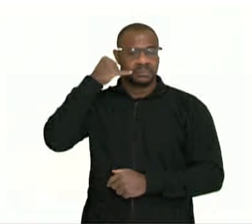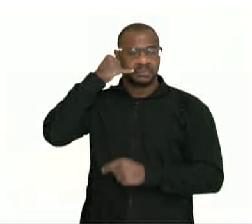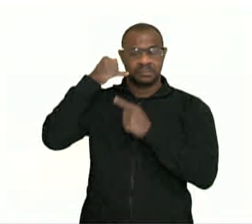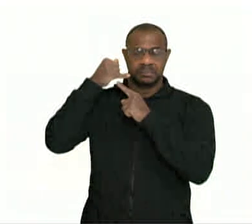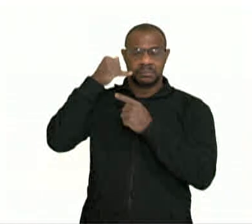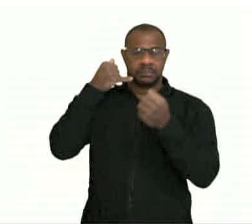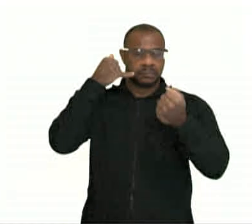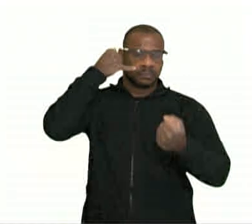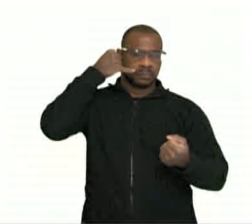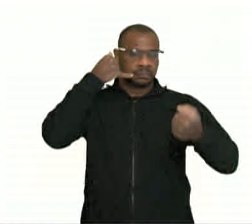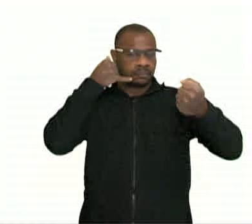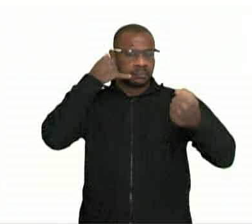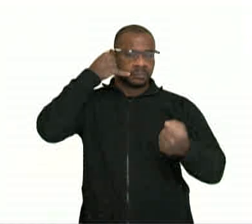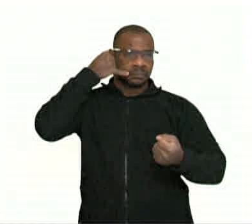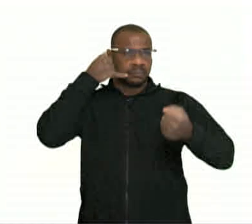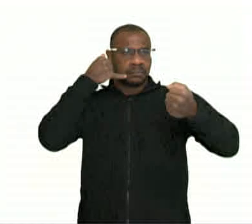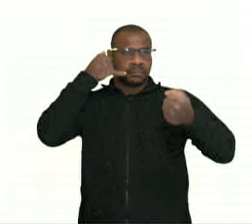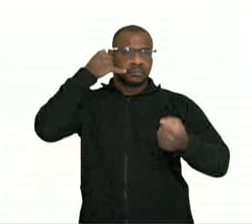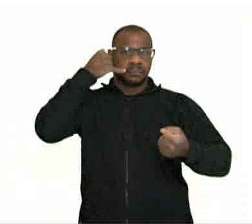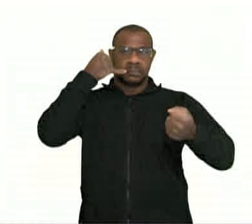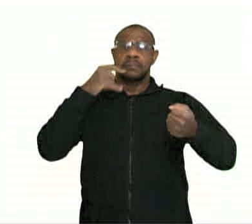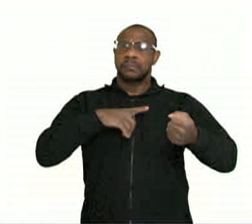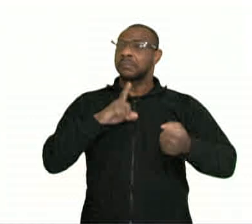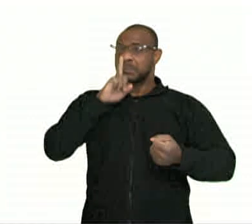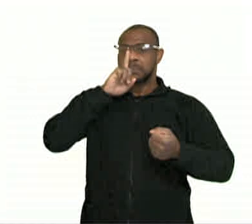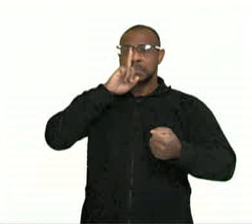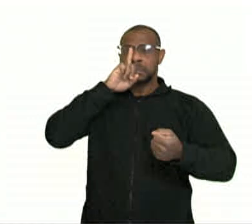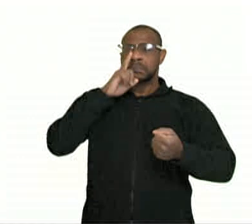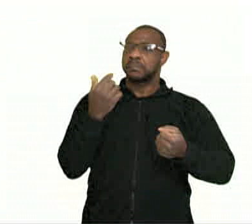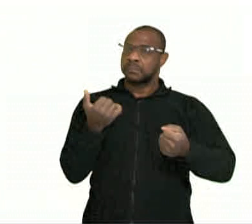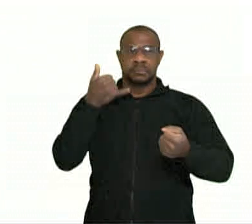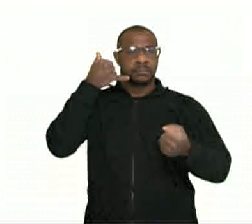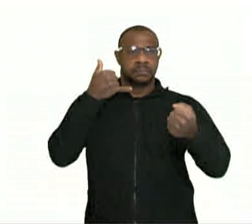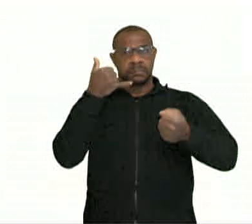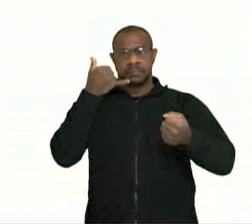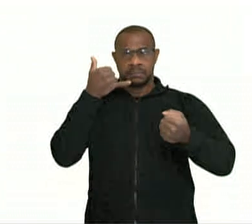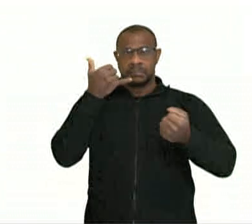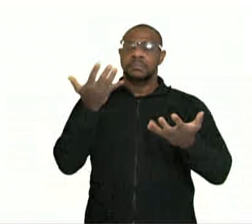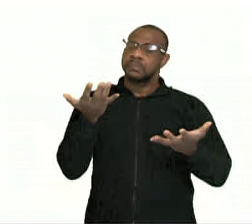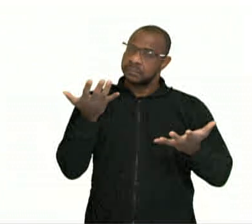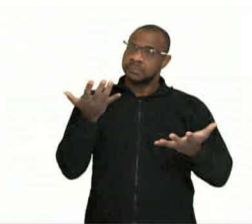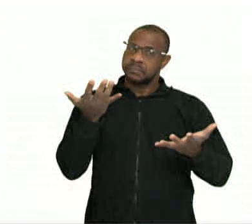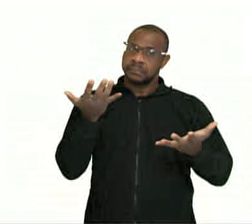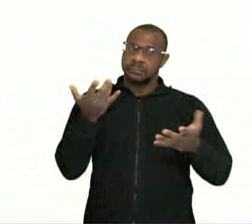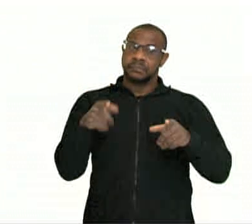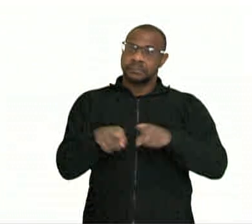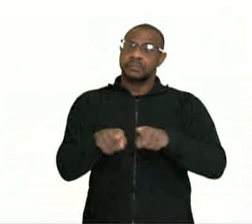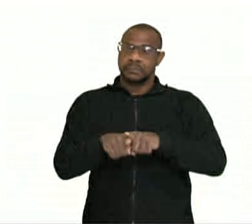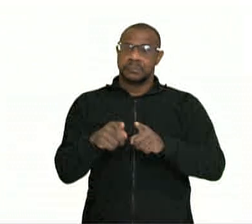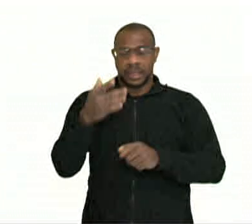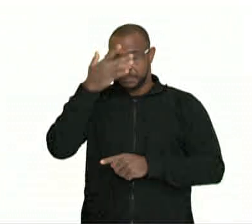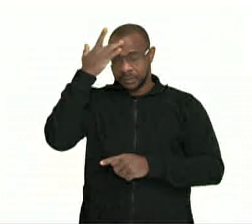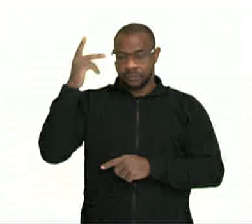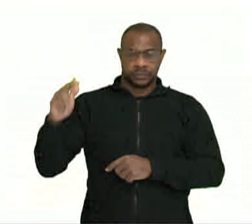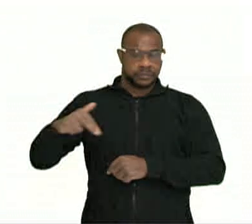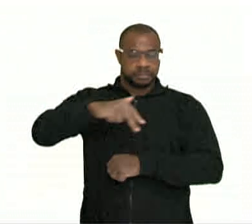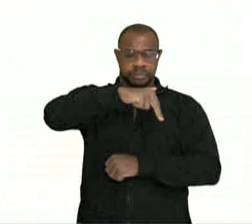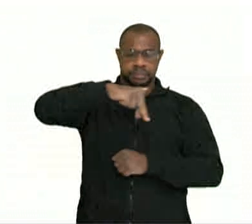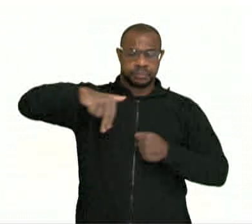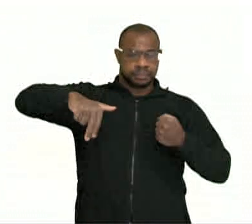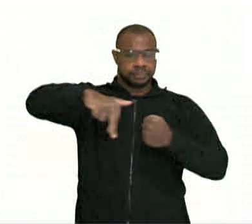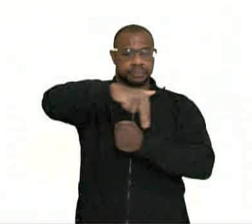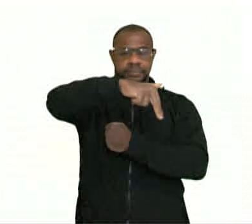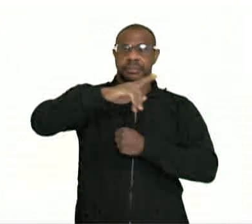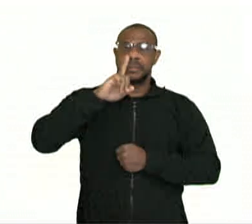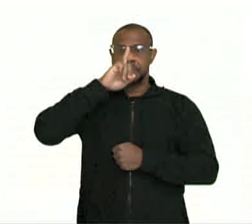o condutor do veículo põe em risco quem? Tanto a segurança do motorista como do pedestre. Olha as imagens aqui, né?